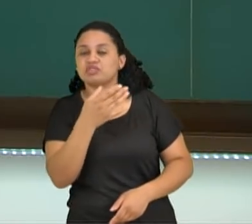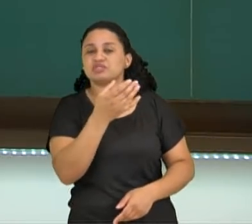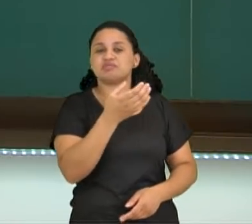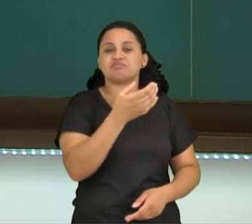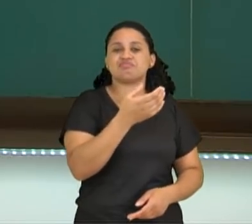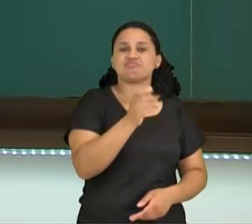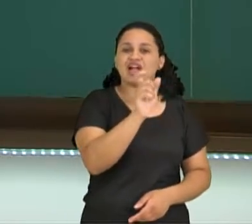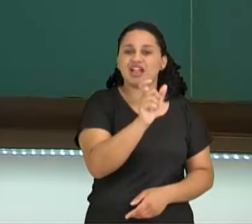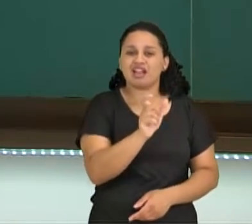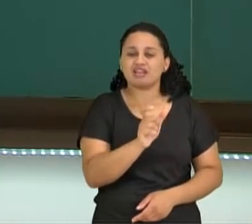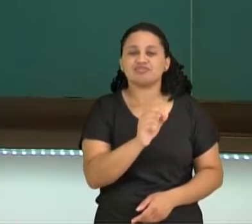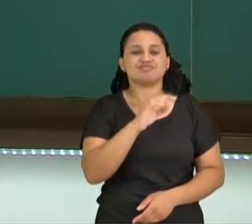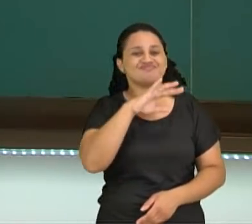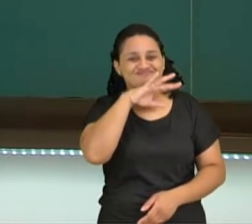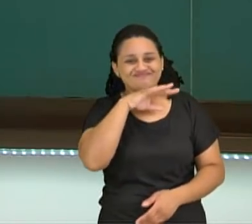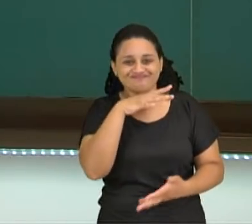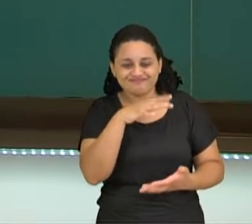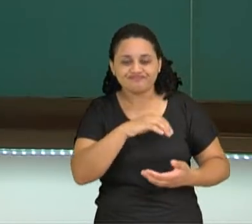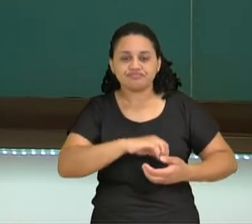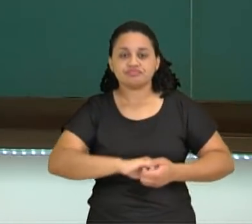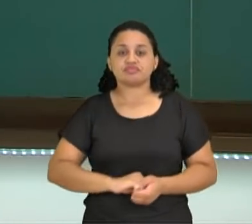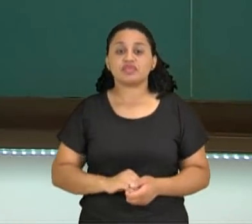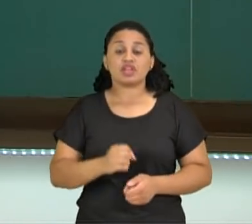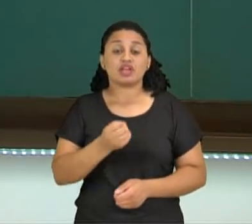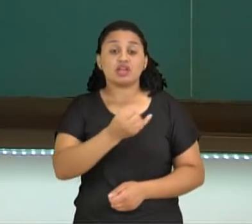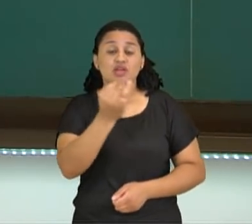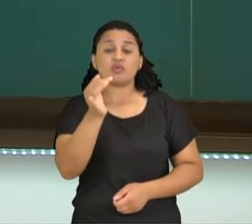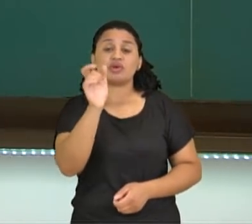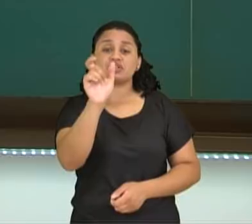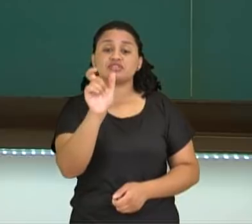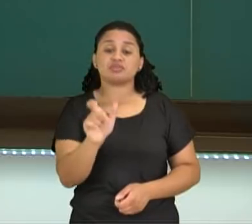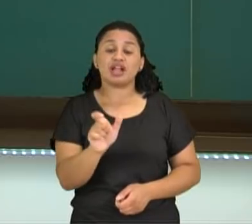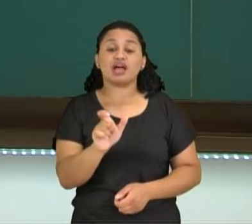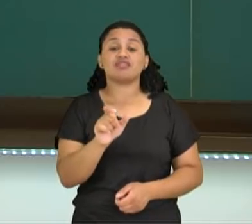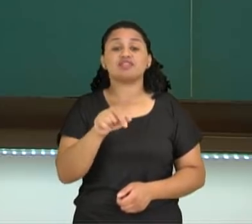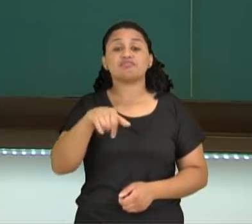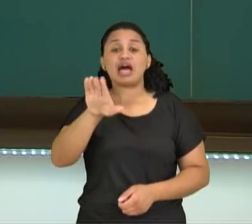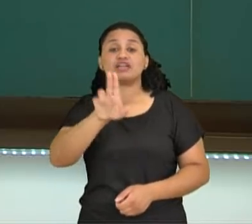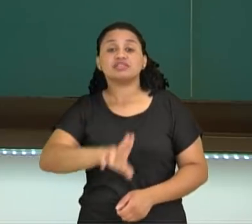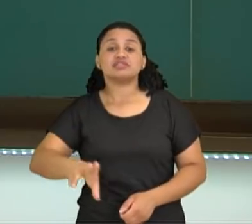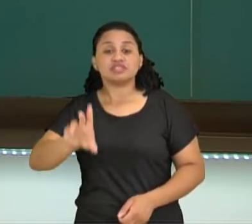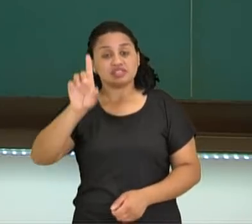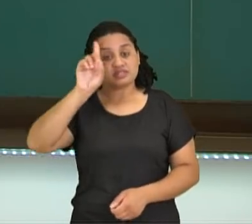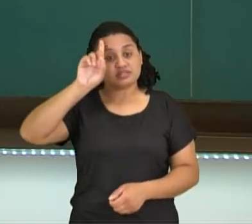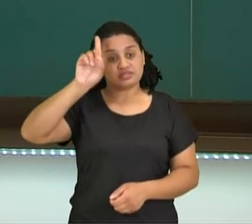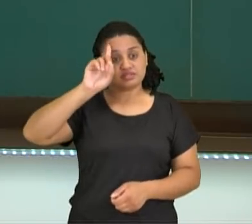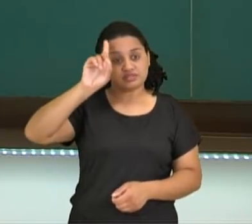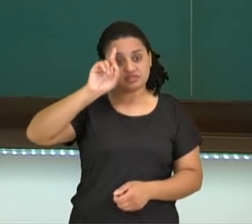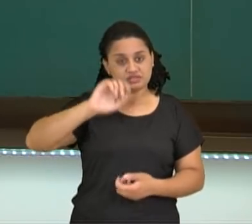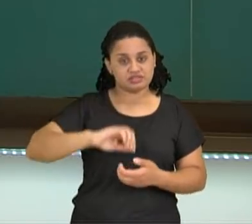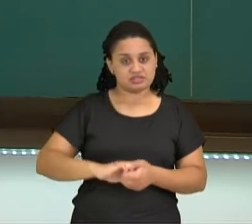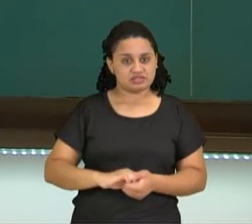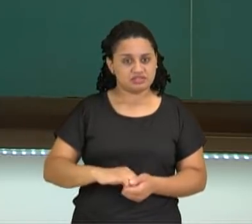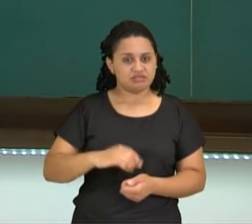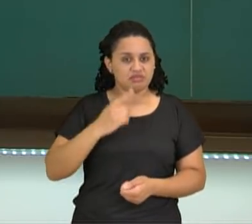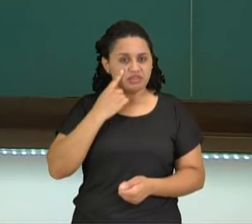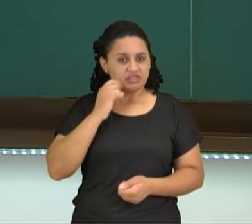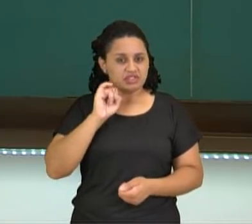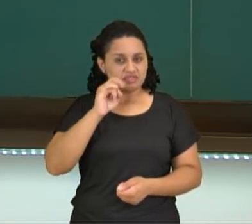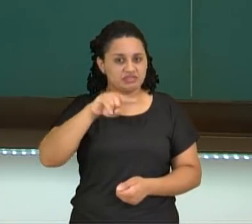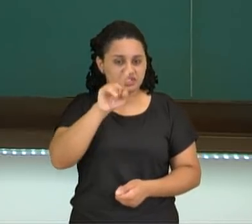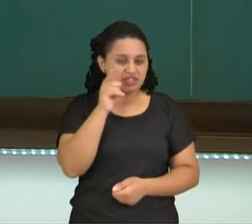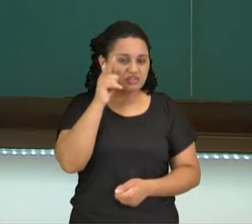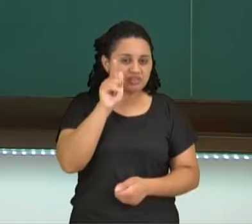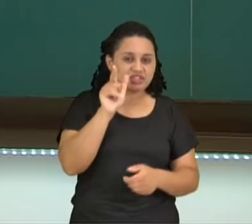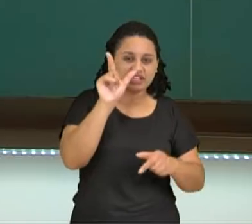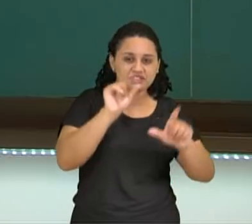negativas, tá? E quais palavras devem ser mais usadas no nosso dia a dia? Vamos ver se vocês fazem